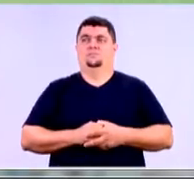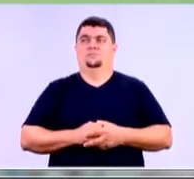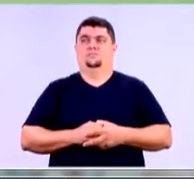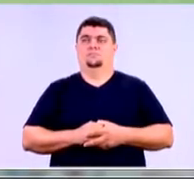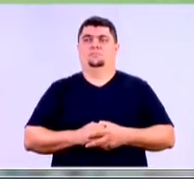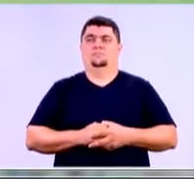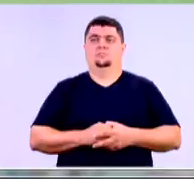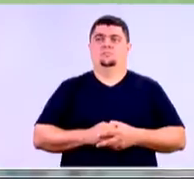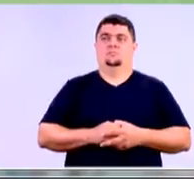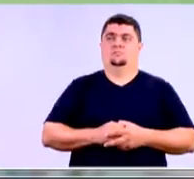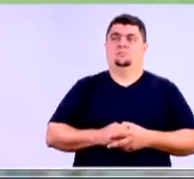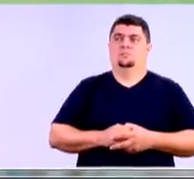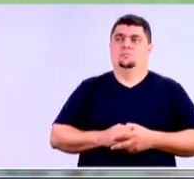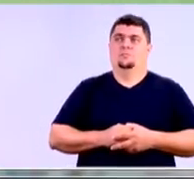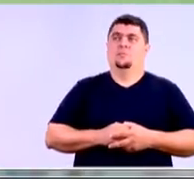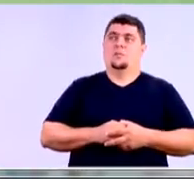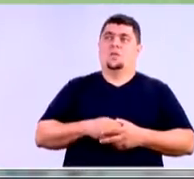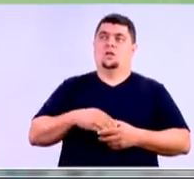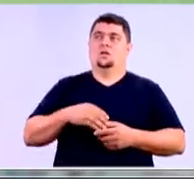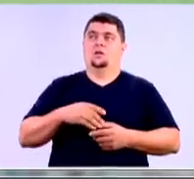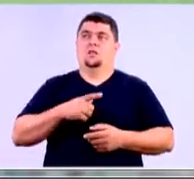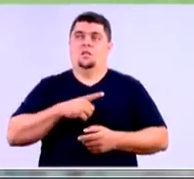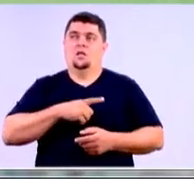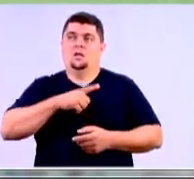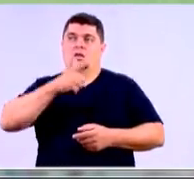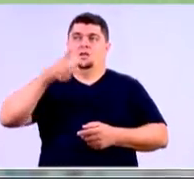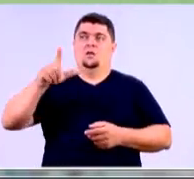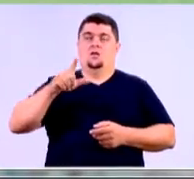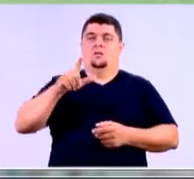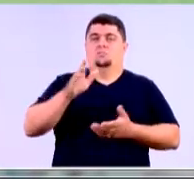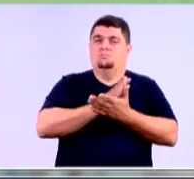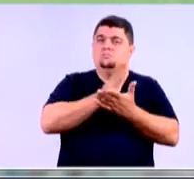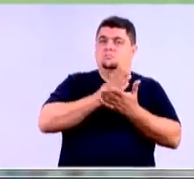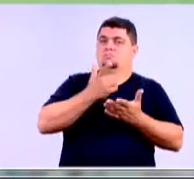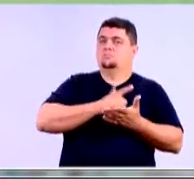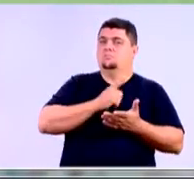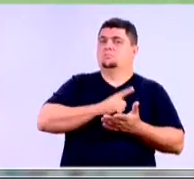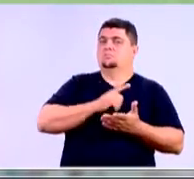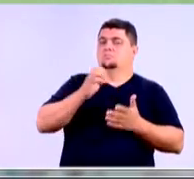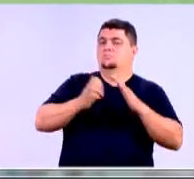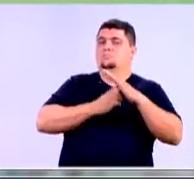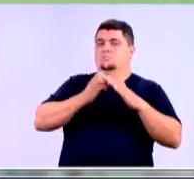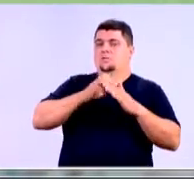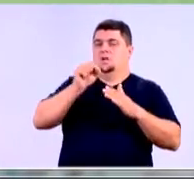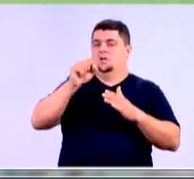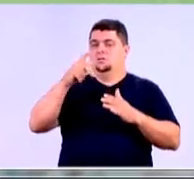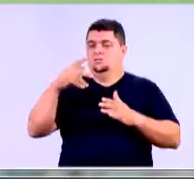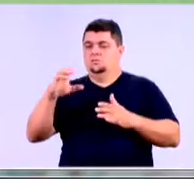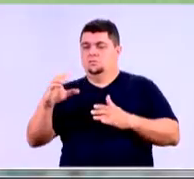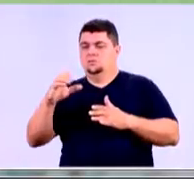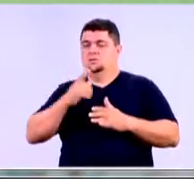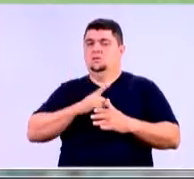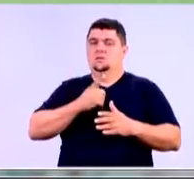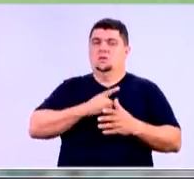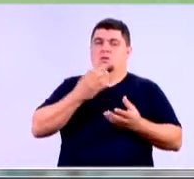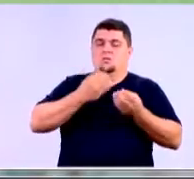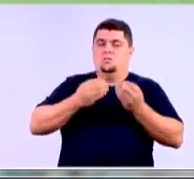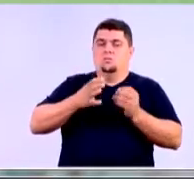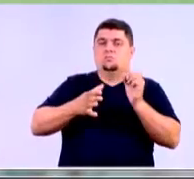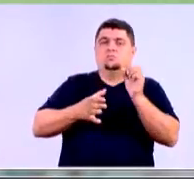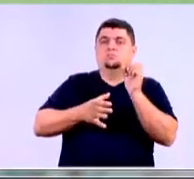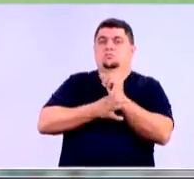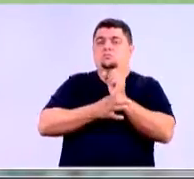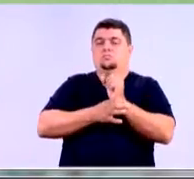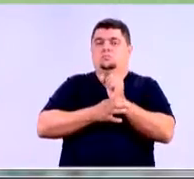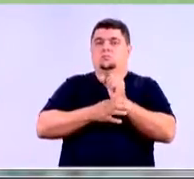Ainda sobre a central de proteção ao crédito, em muitos casos, essas centrais fornecem soluções para dar seguranças a micro e